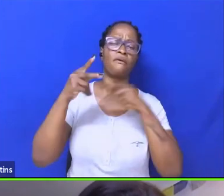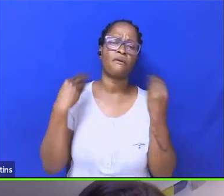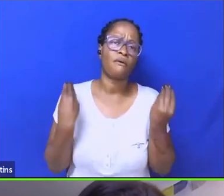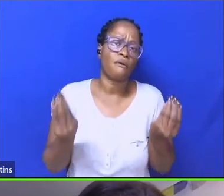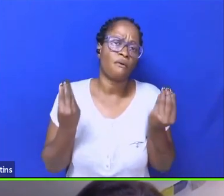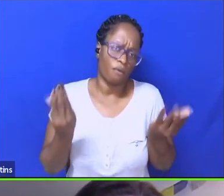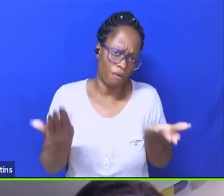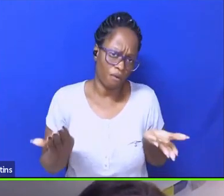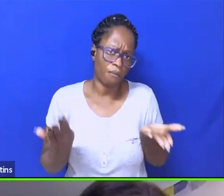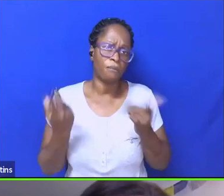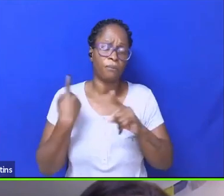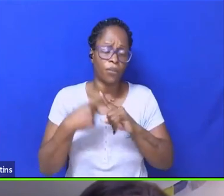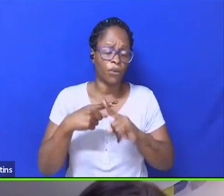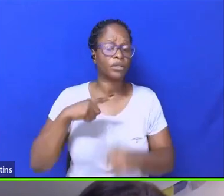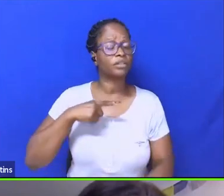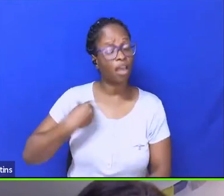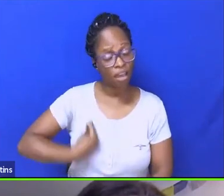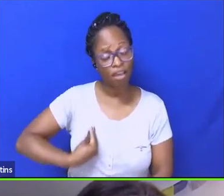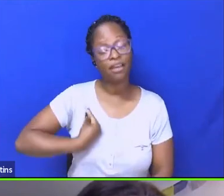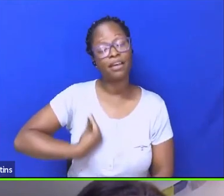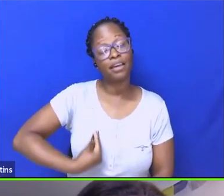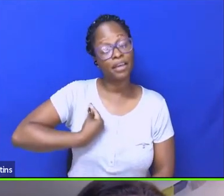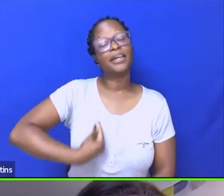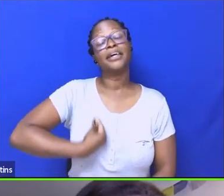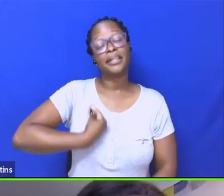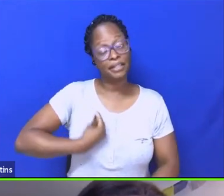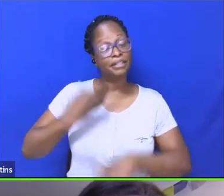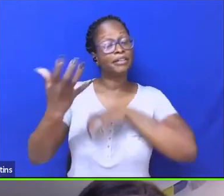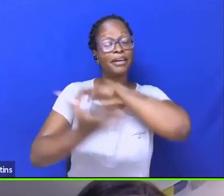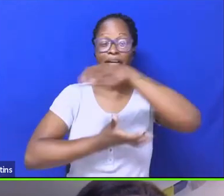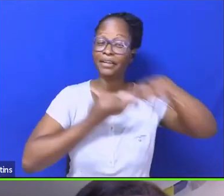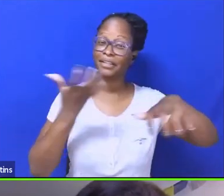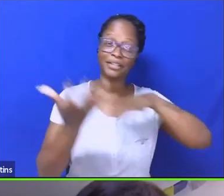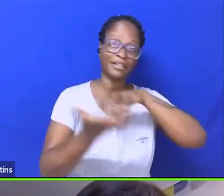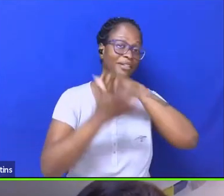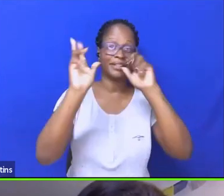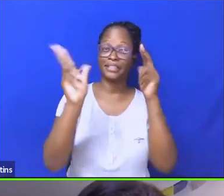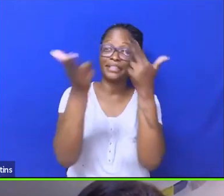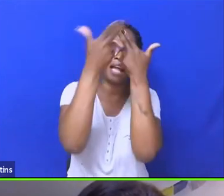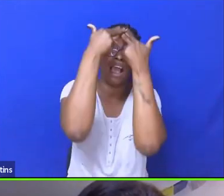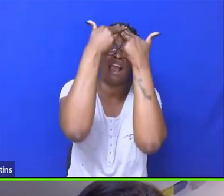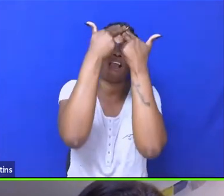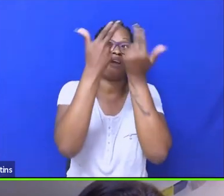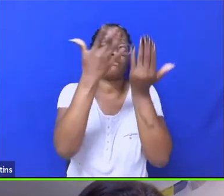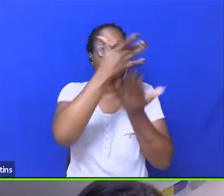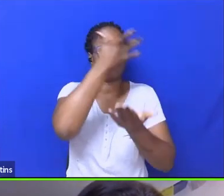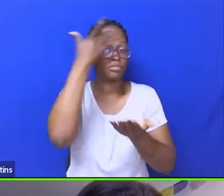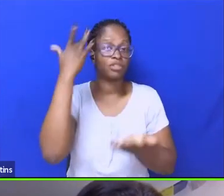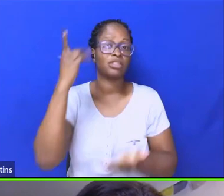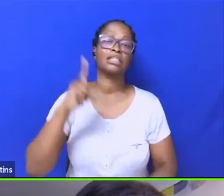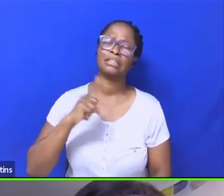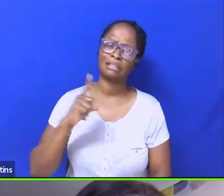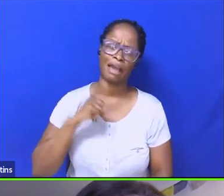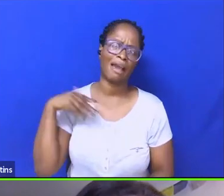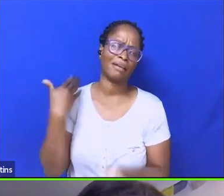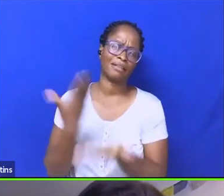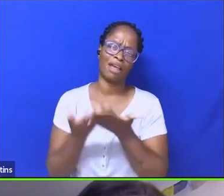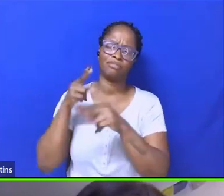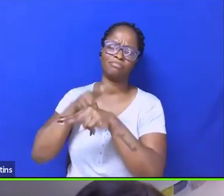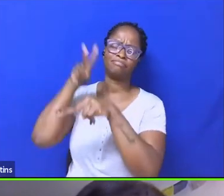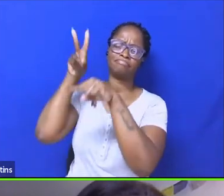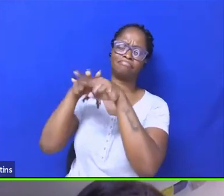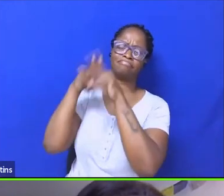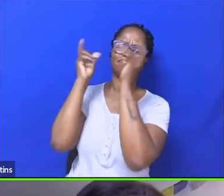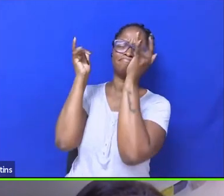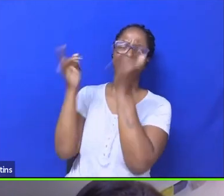oculares de pessoas que ainda estão na cárcel com procedimentos injustos e eu creo que isso nos